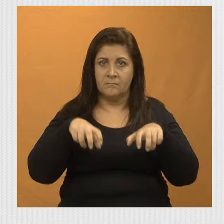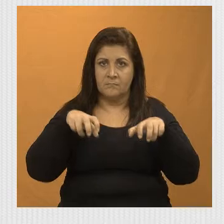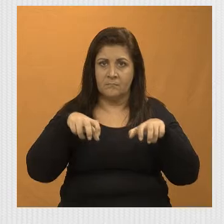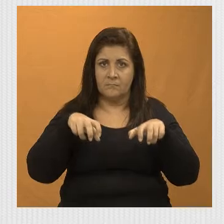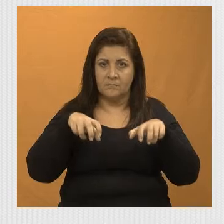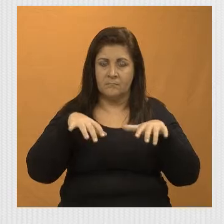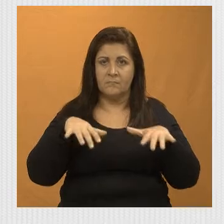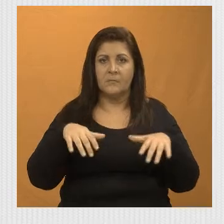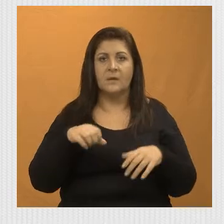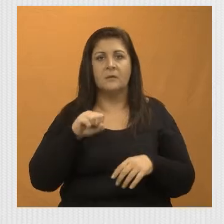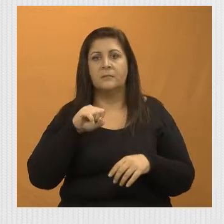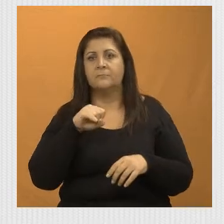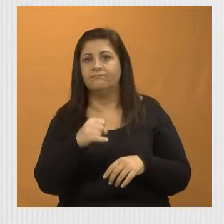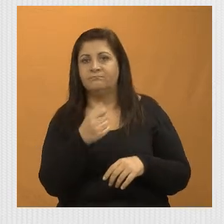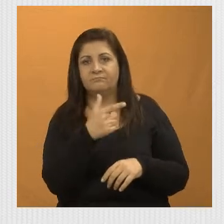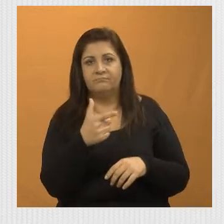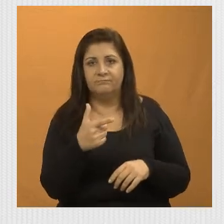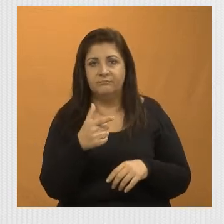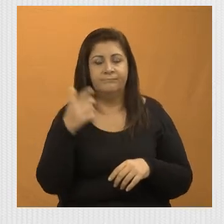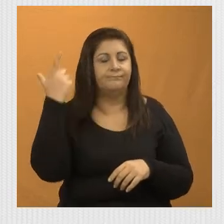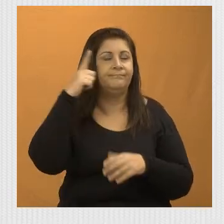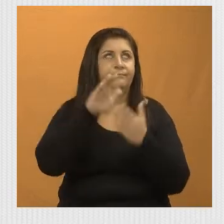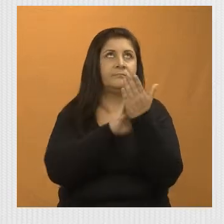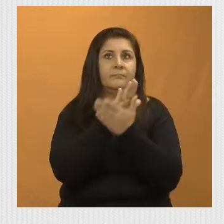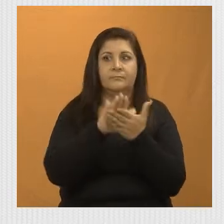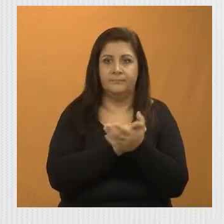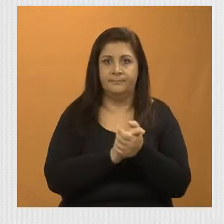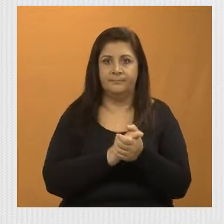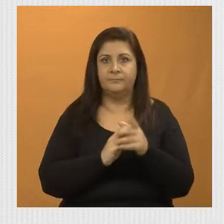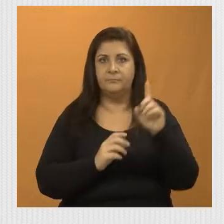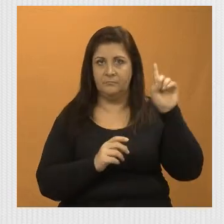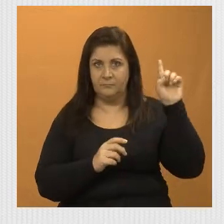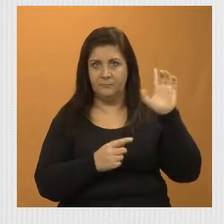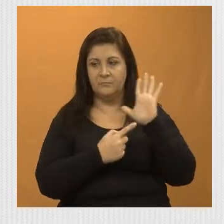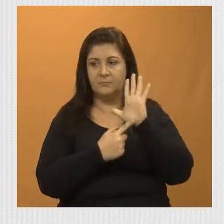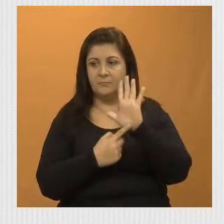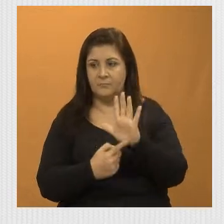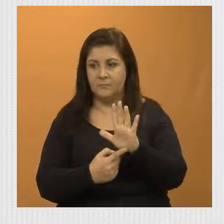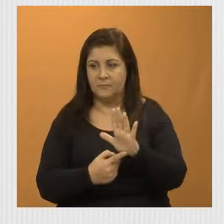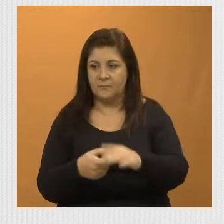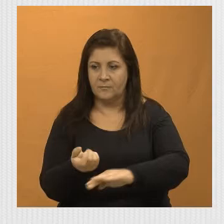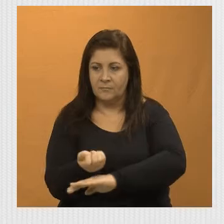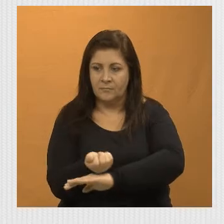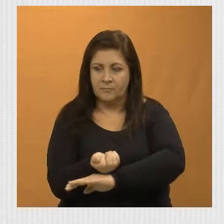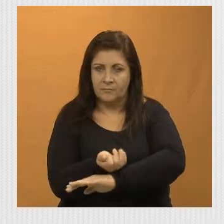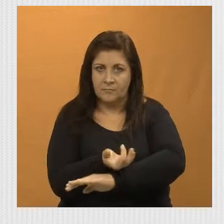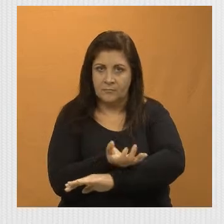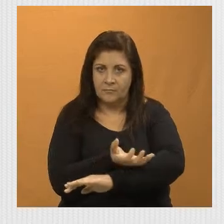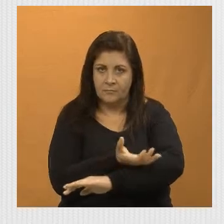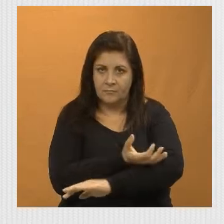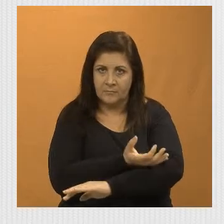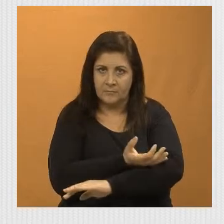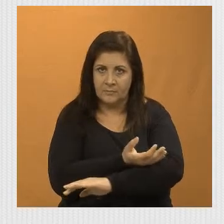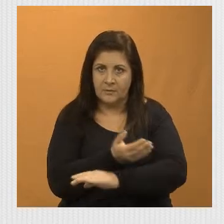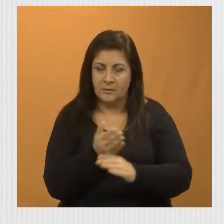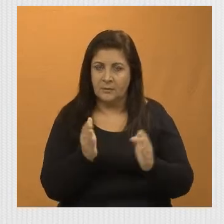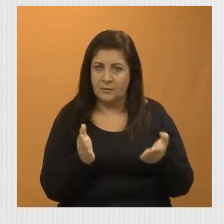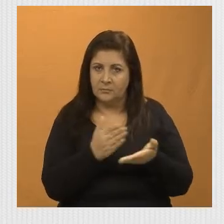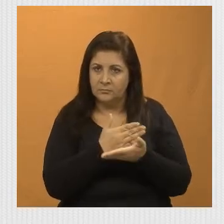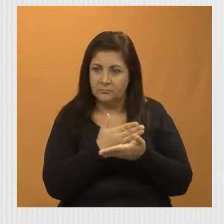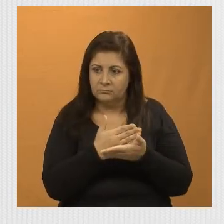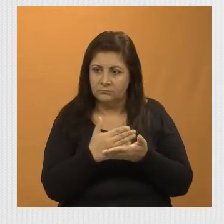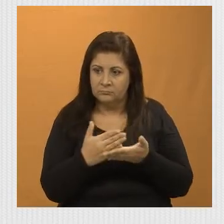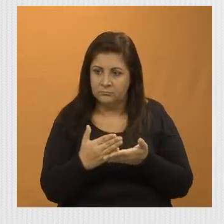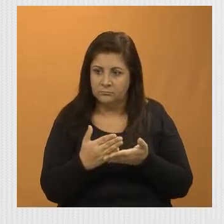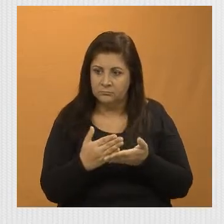para nenhum lugar. Então, nessa foto aí, mostra a parte da grama que já estava na segunda fase do corte, pode